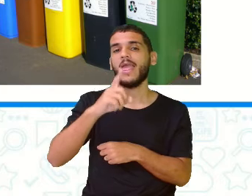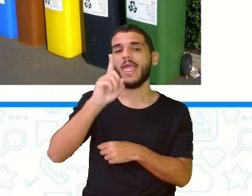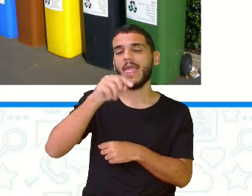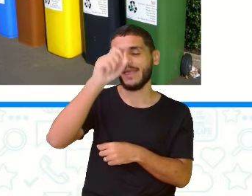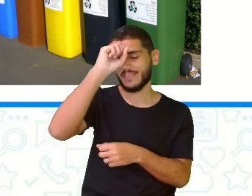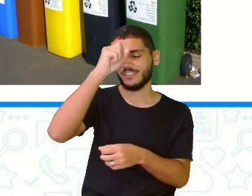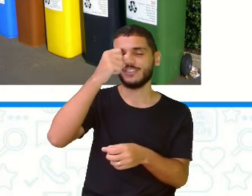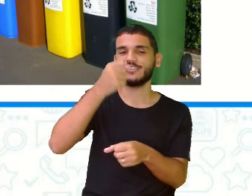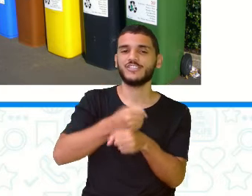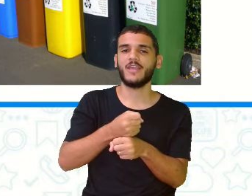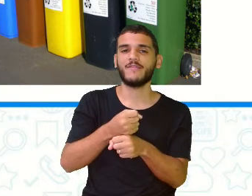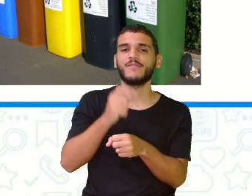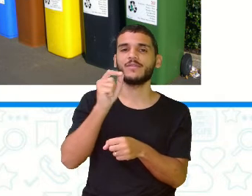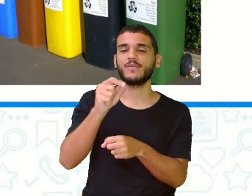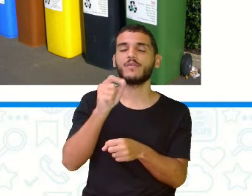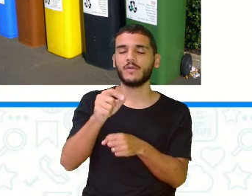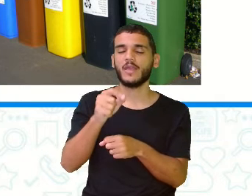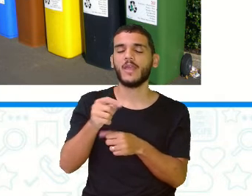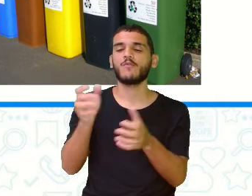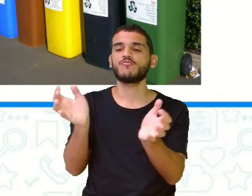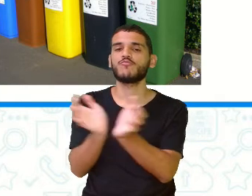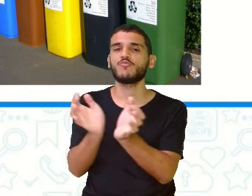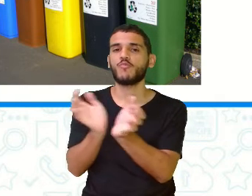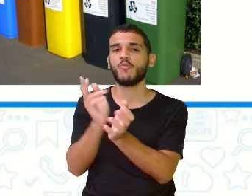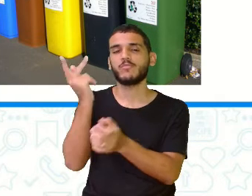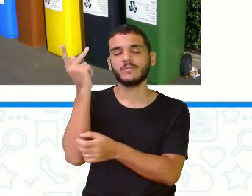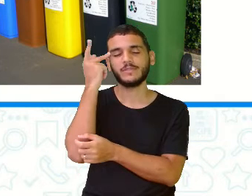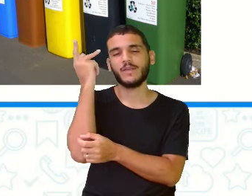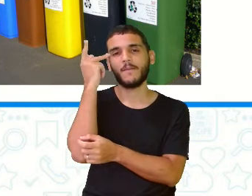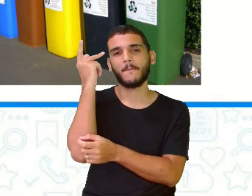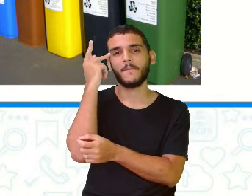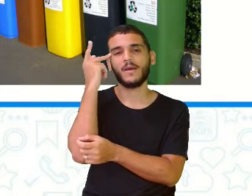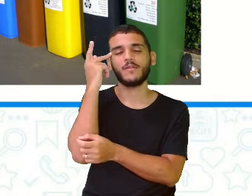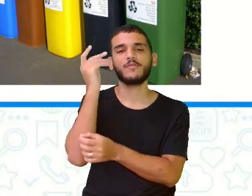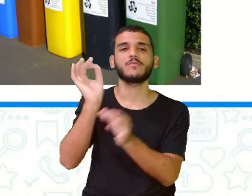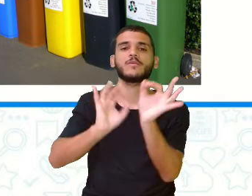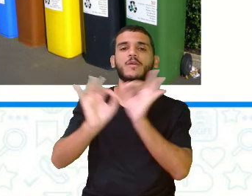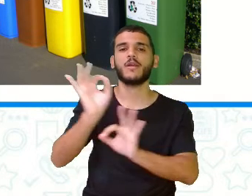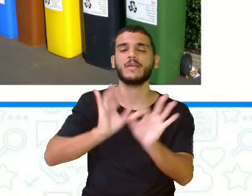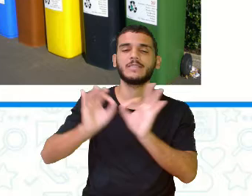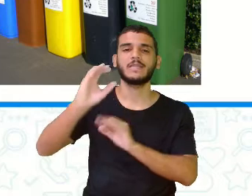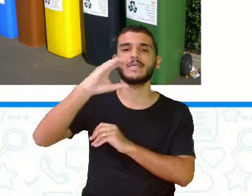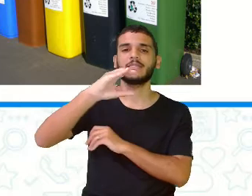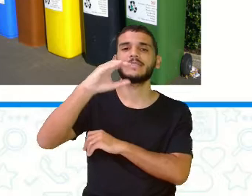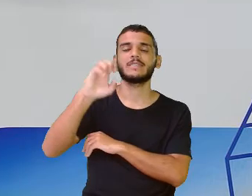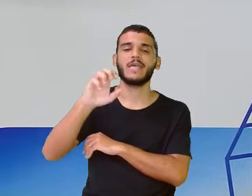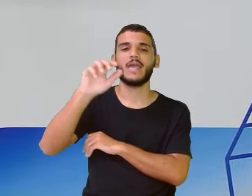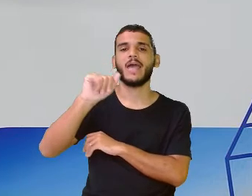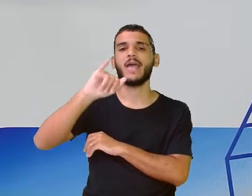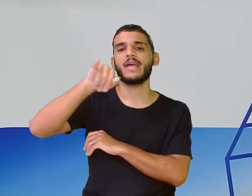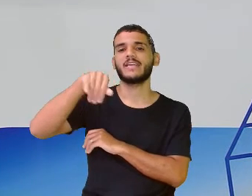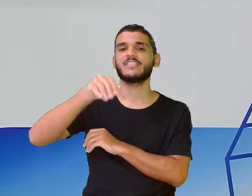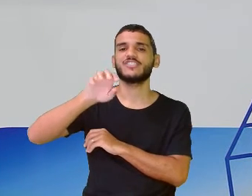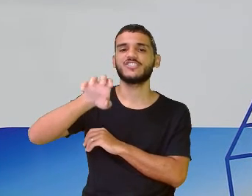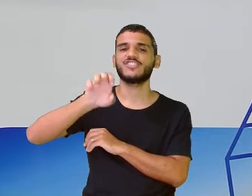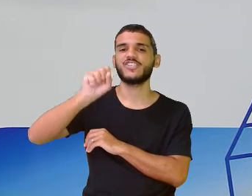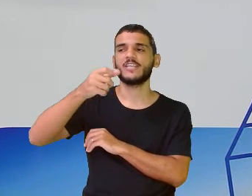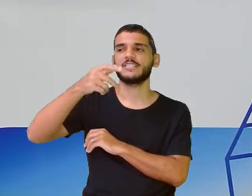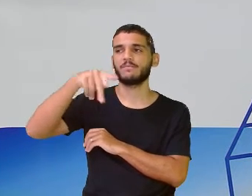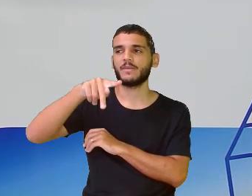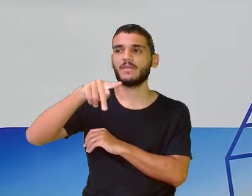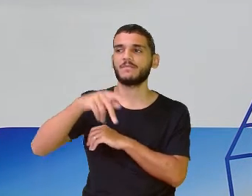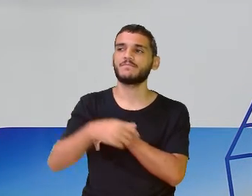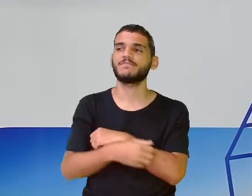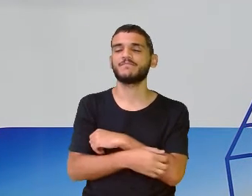Companhia de Entrepostos e Armazéns Gerais de São Paulo, CEAGESP. Quinto ano, você está lendo o texto comigo,